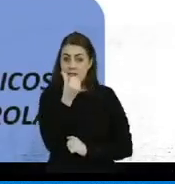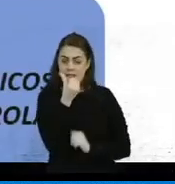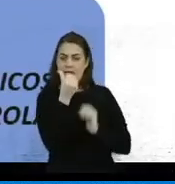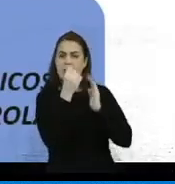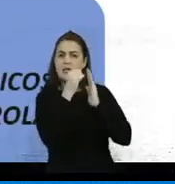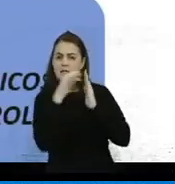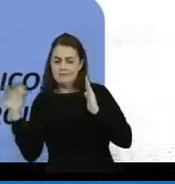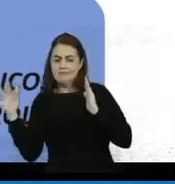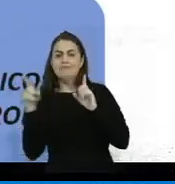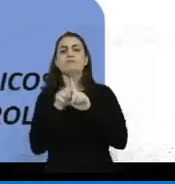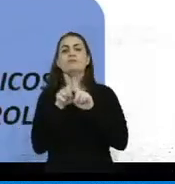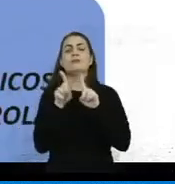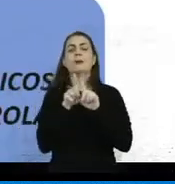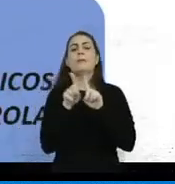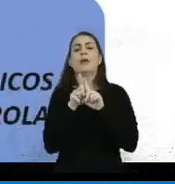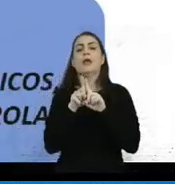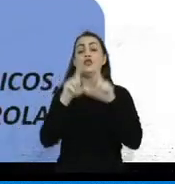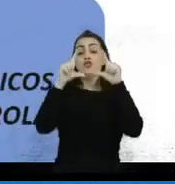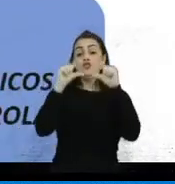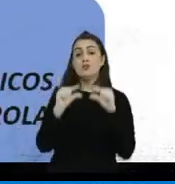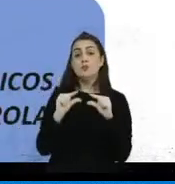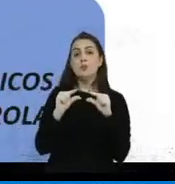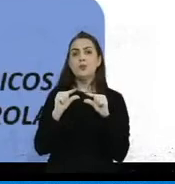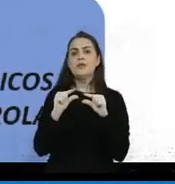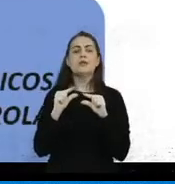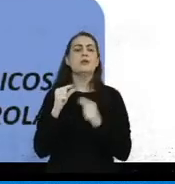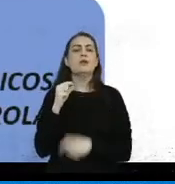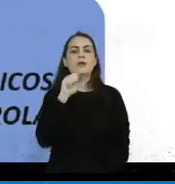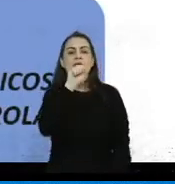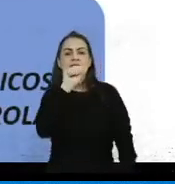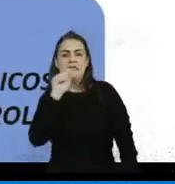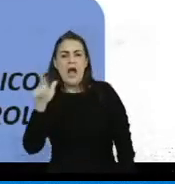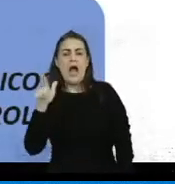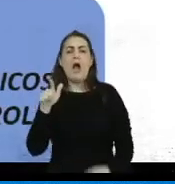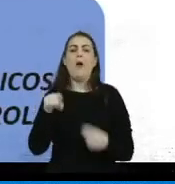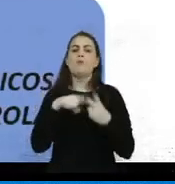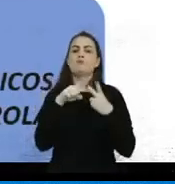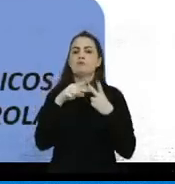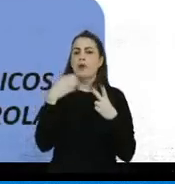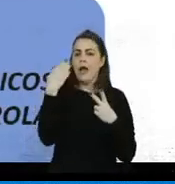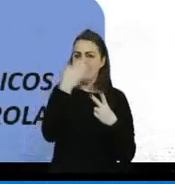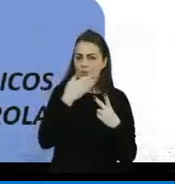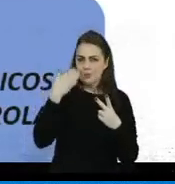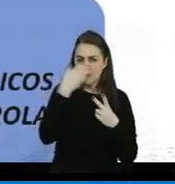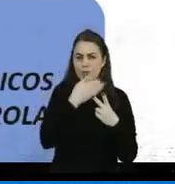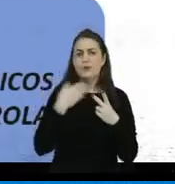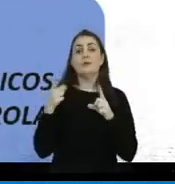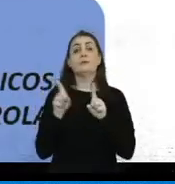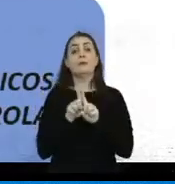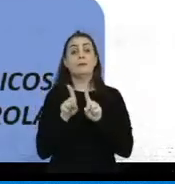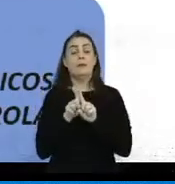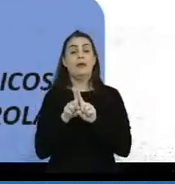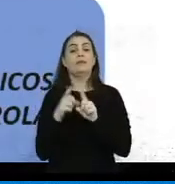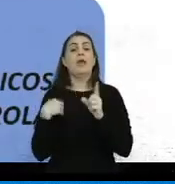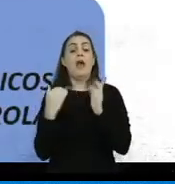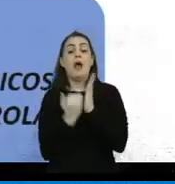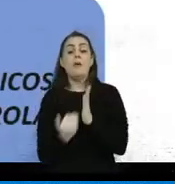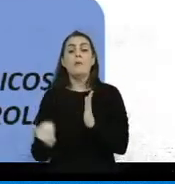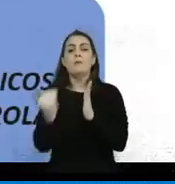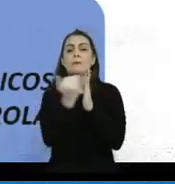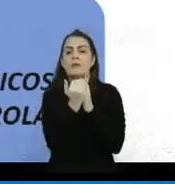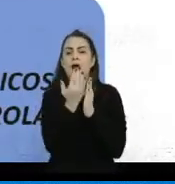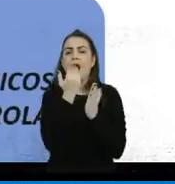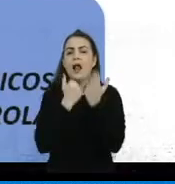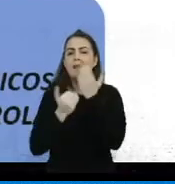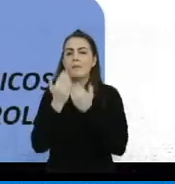cérebro com redução do sal e do açúcar, aumentando alimentos ricos em magnésio, zinco, incluindo a teanina,